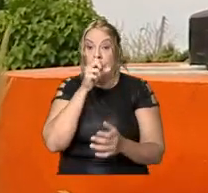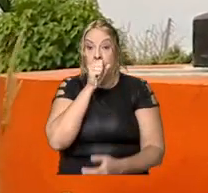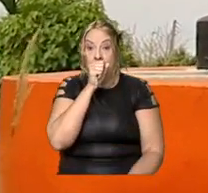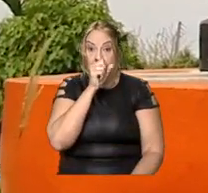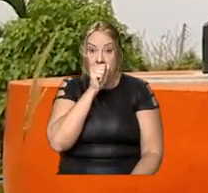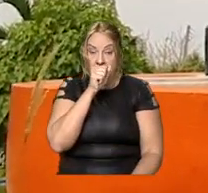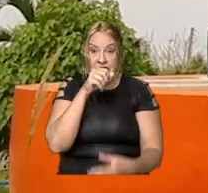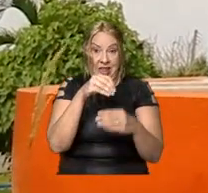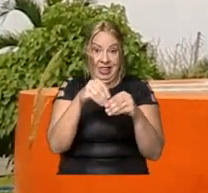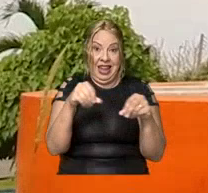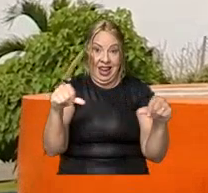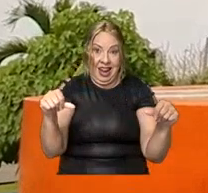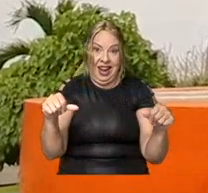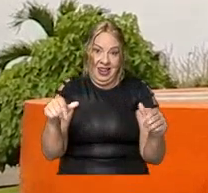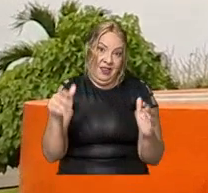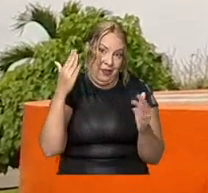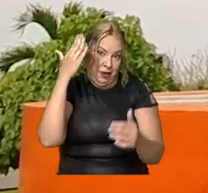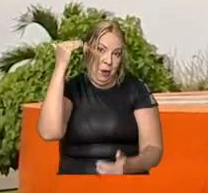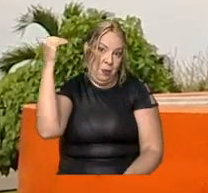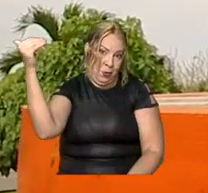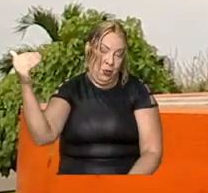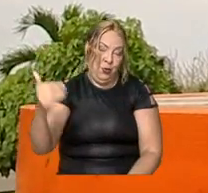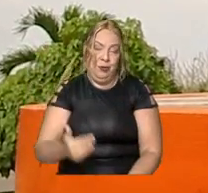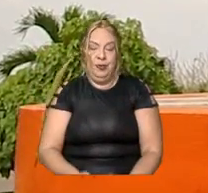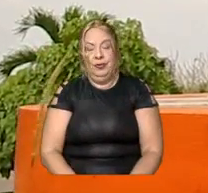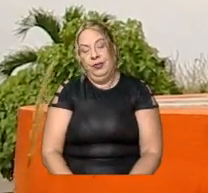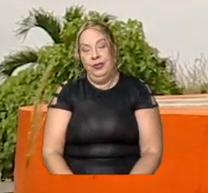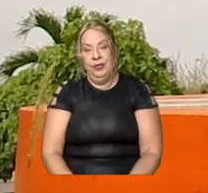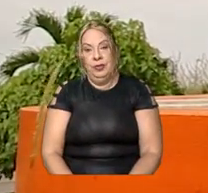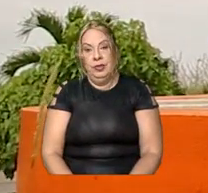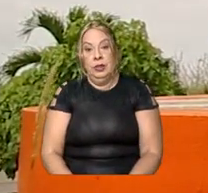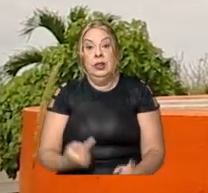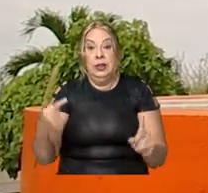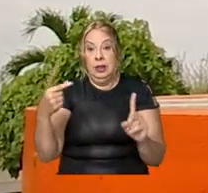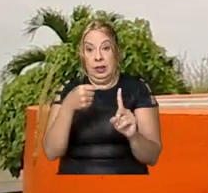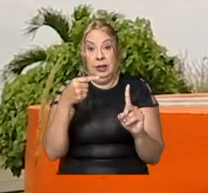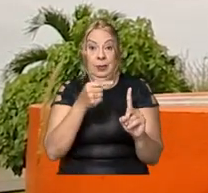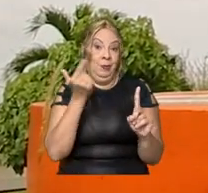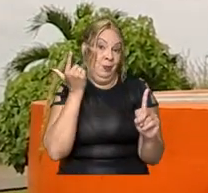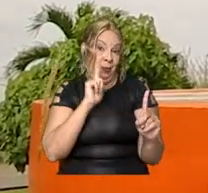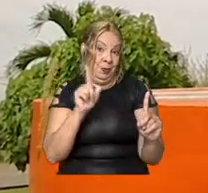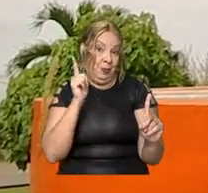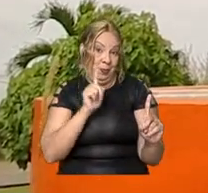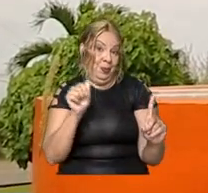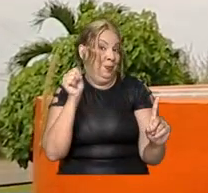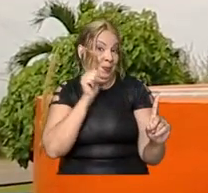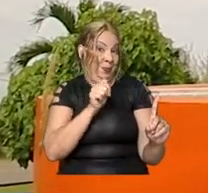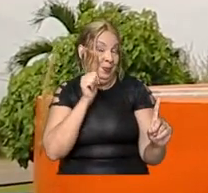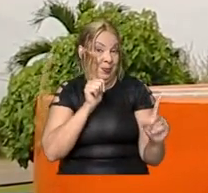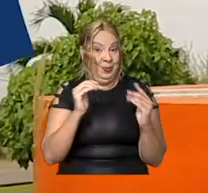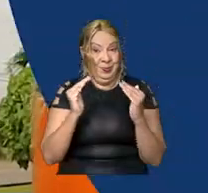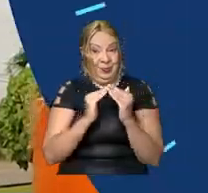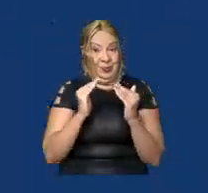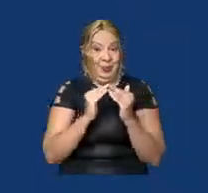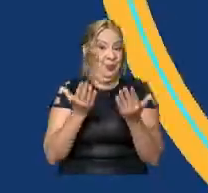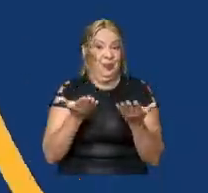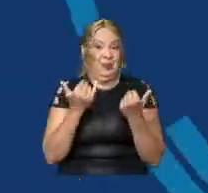fazer a grande festa com a caravana show. Pois é aqui que a grande contemplada mora.